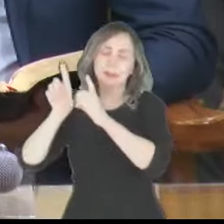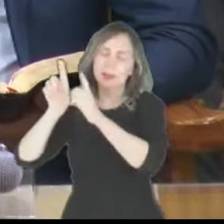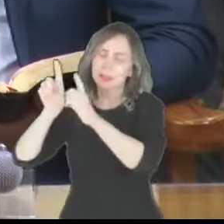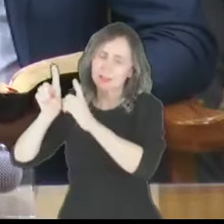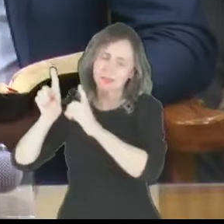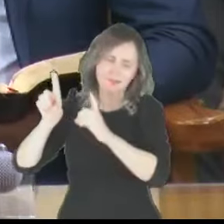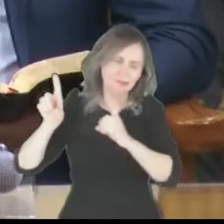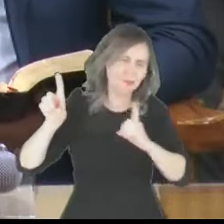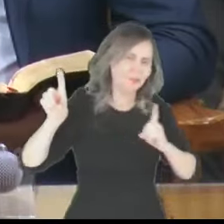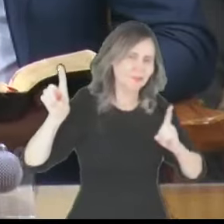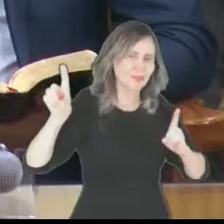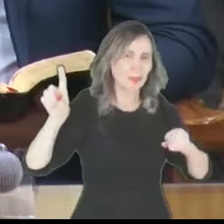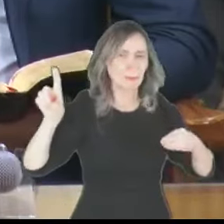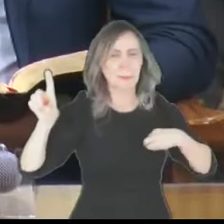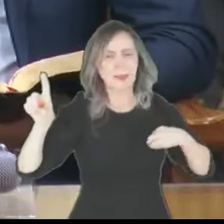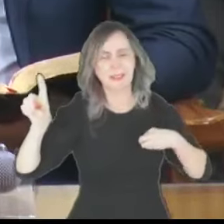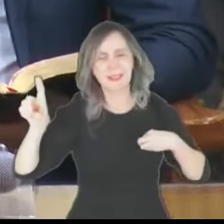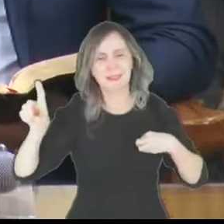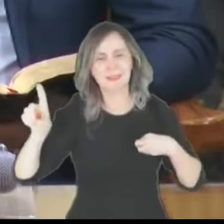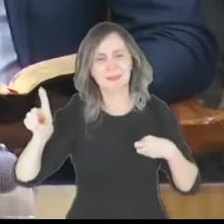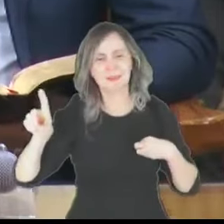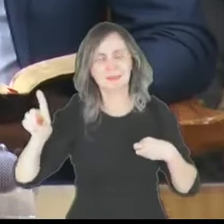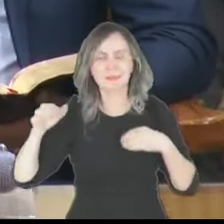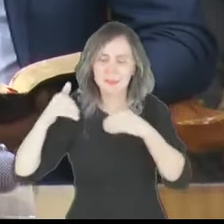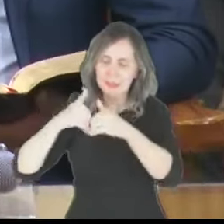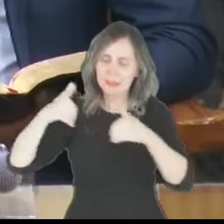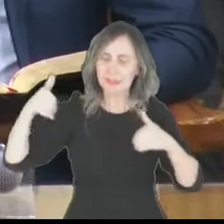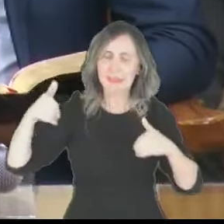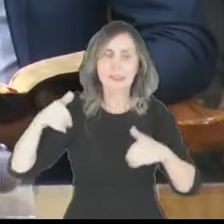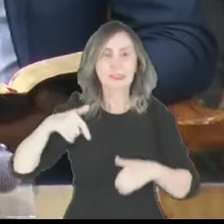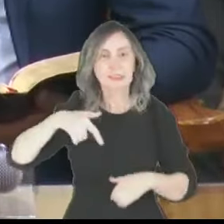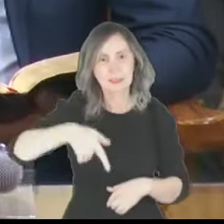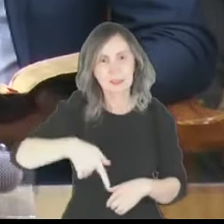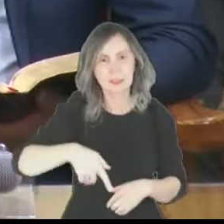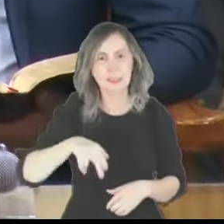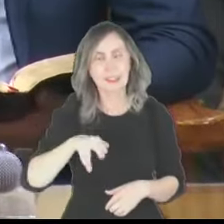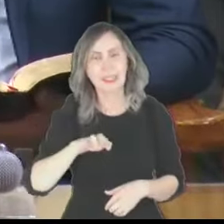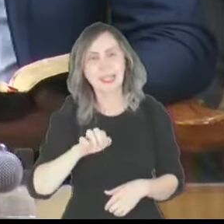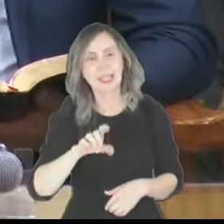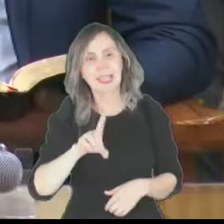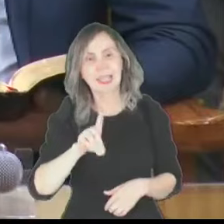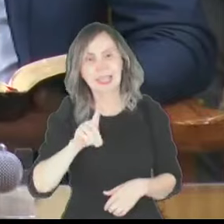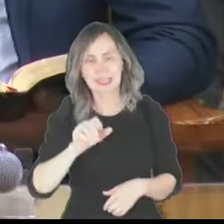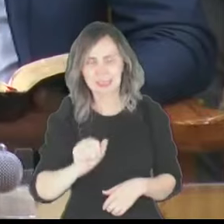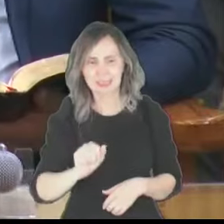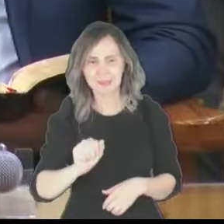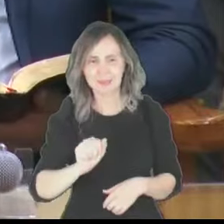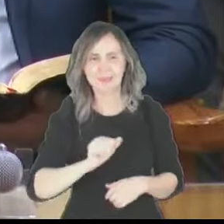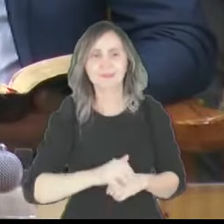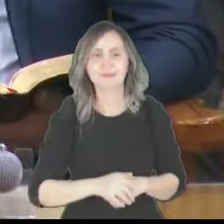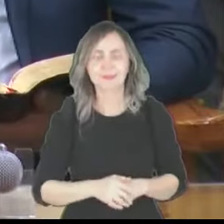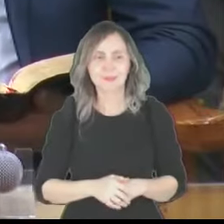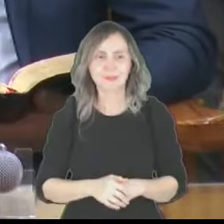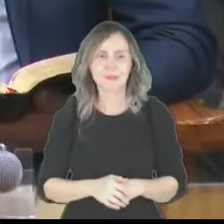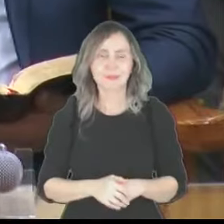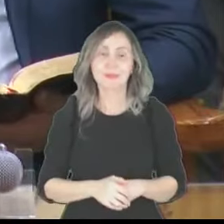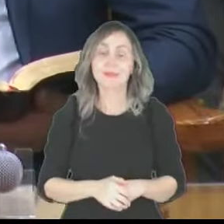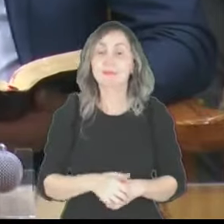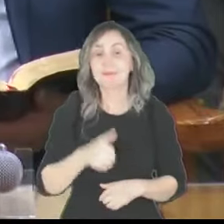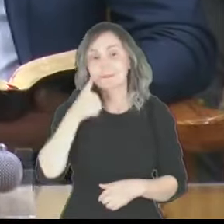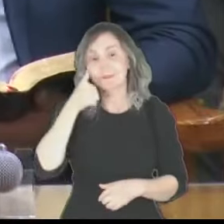Nós temos A lógica Da queda Quando A mulher